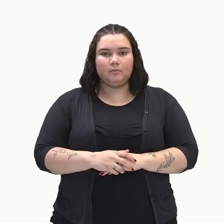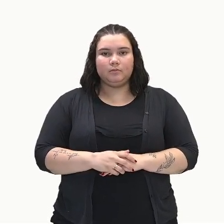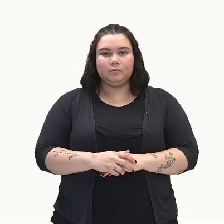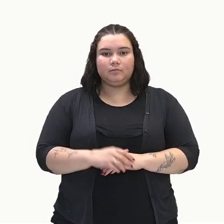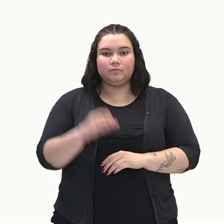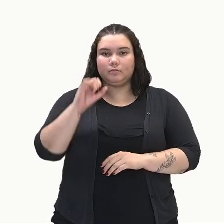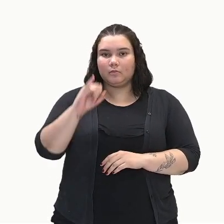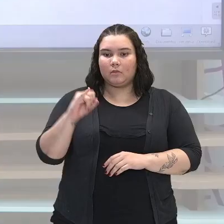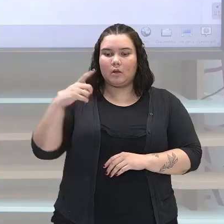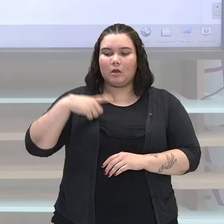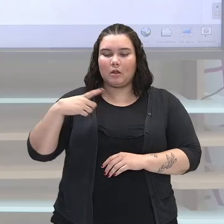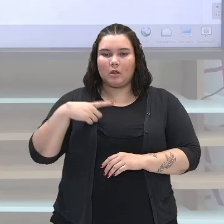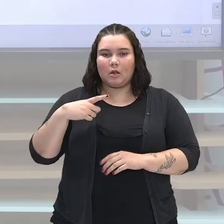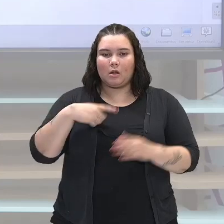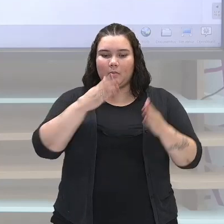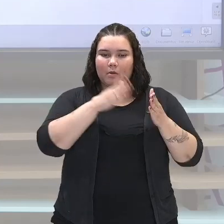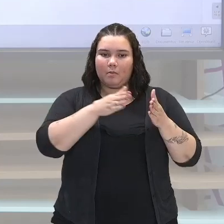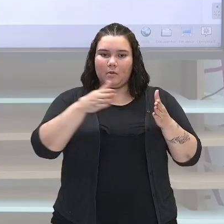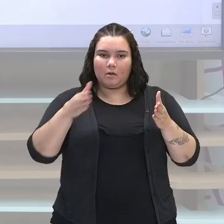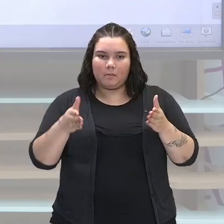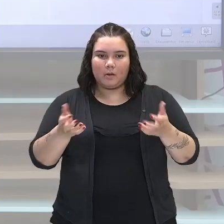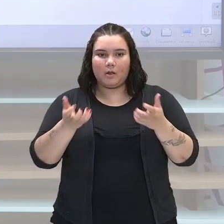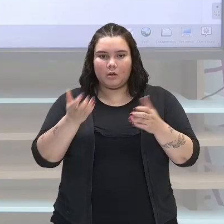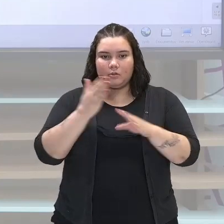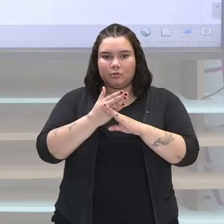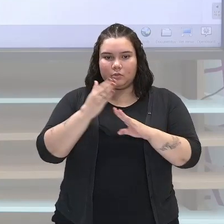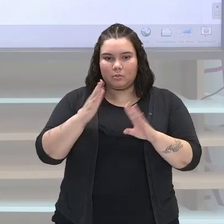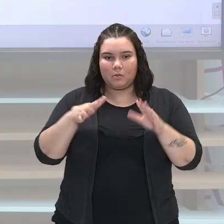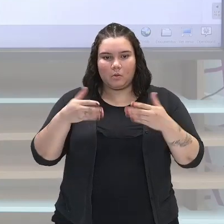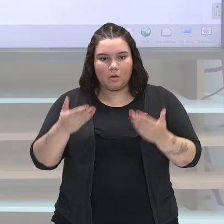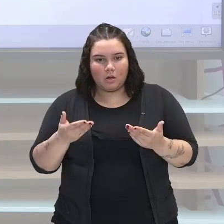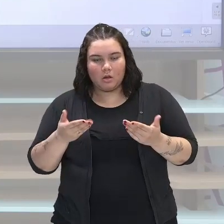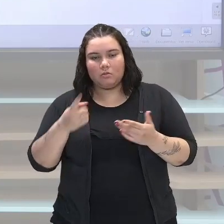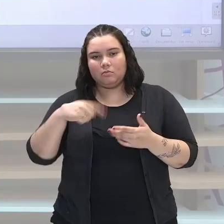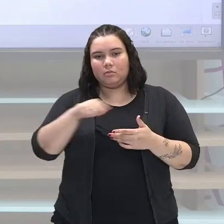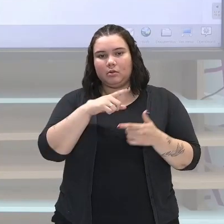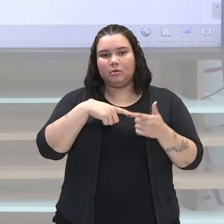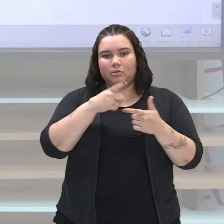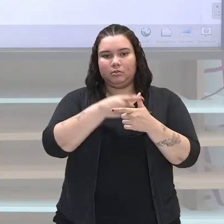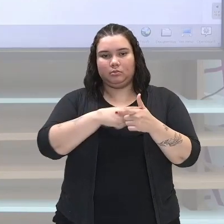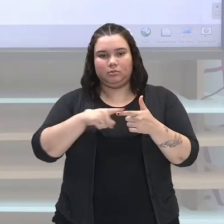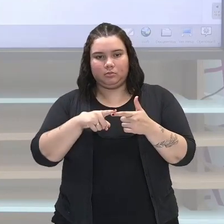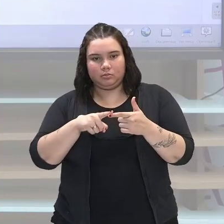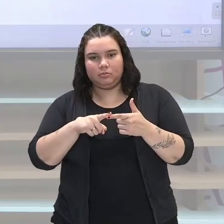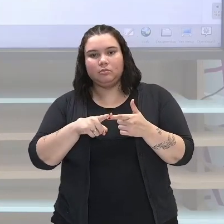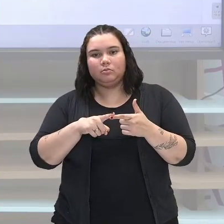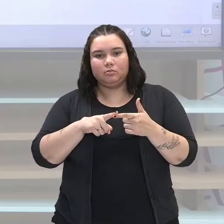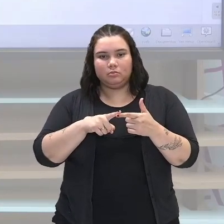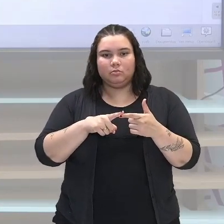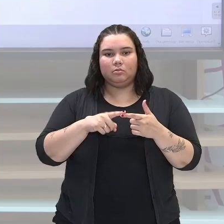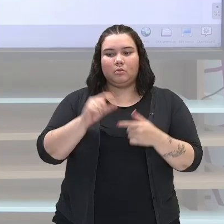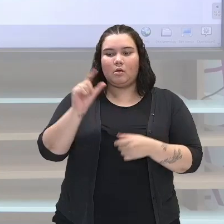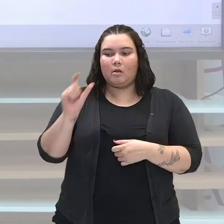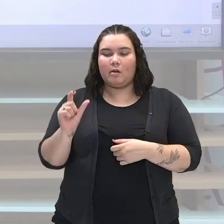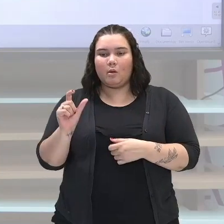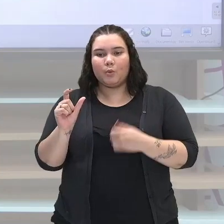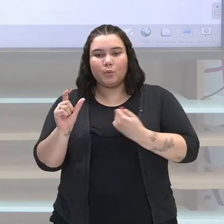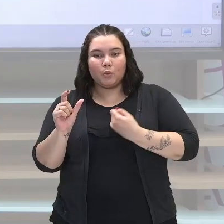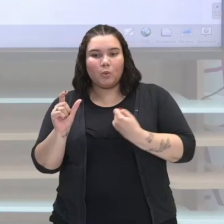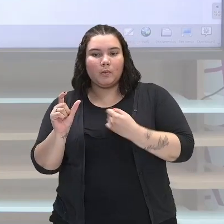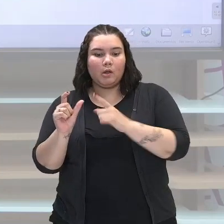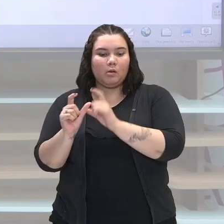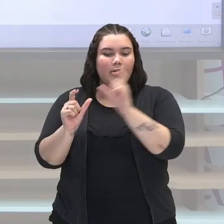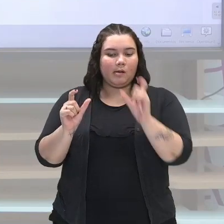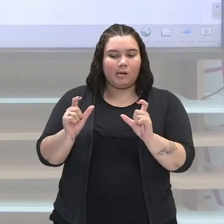a sequência e quer descobrir quem é a razão, basta você dividir termo anterior, termo posterior, pelo